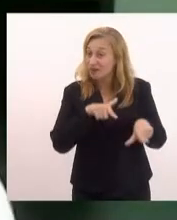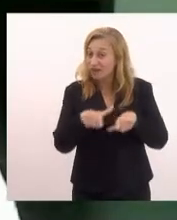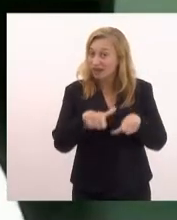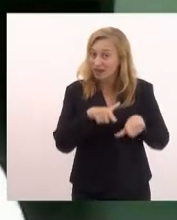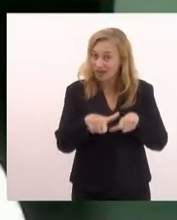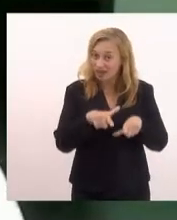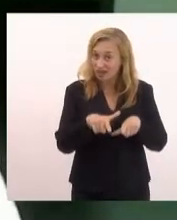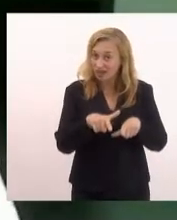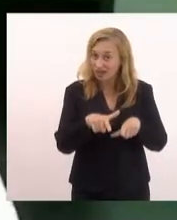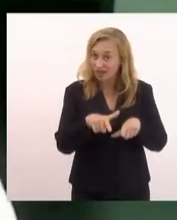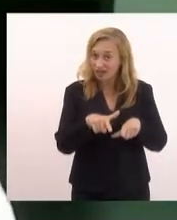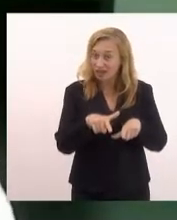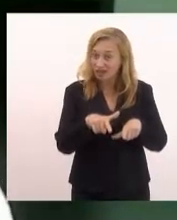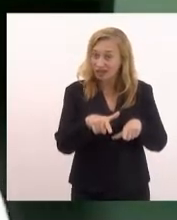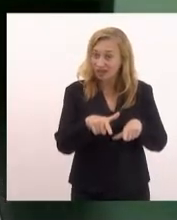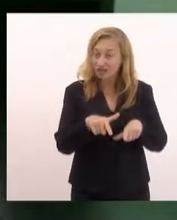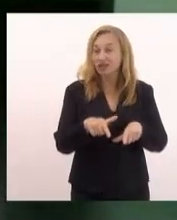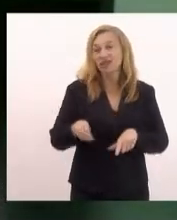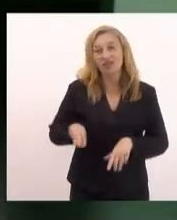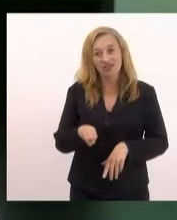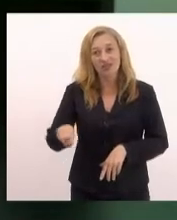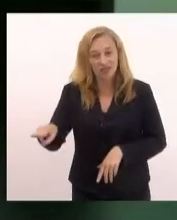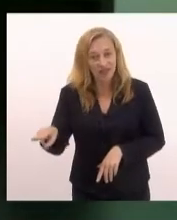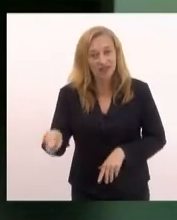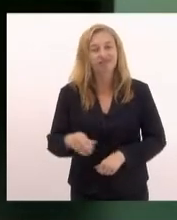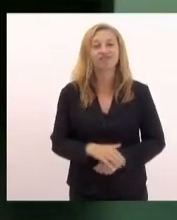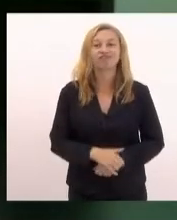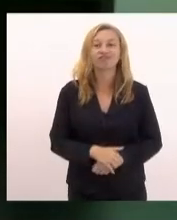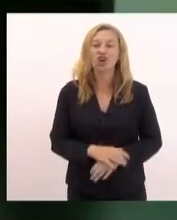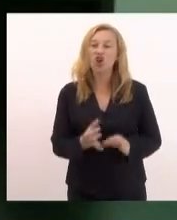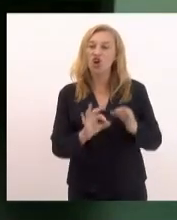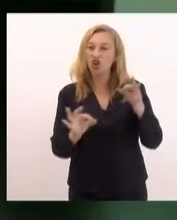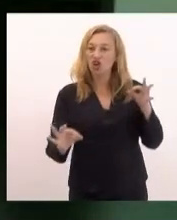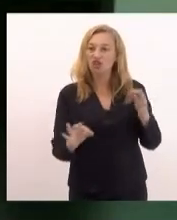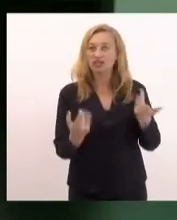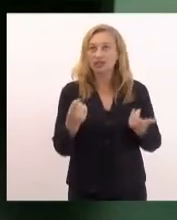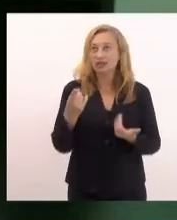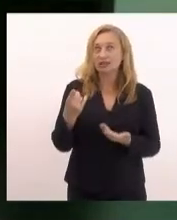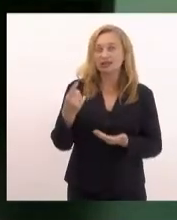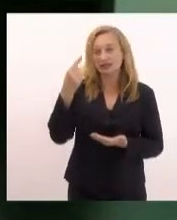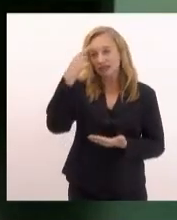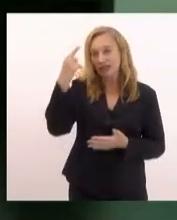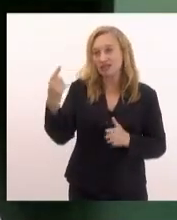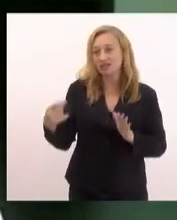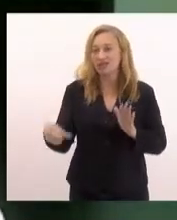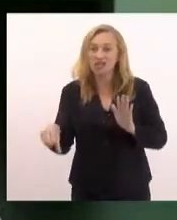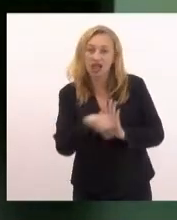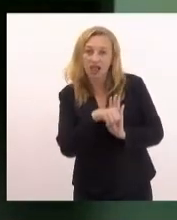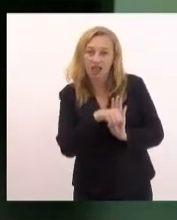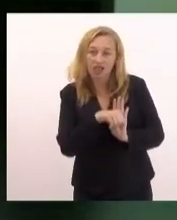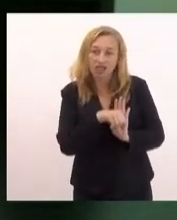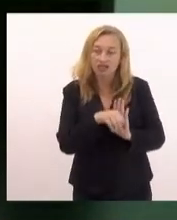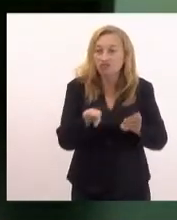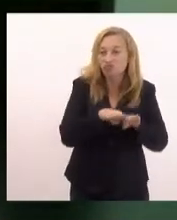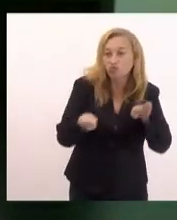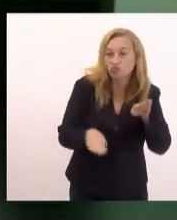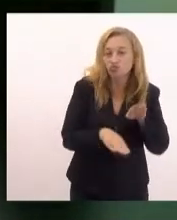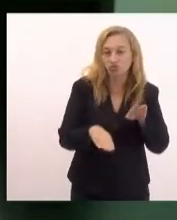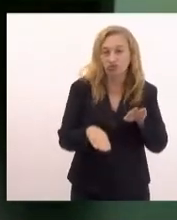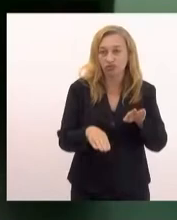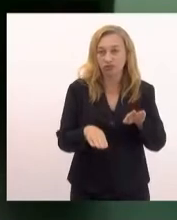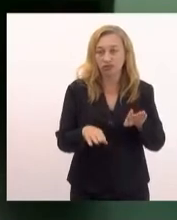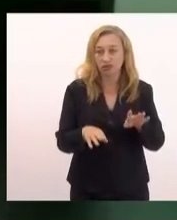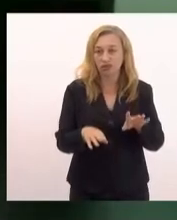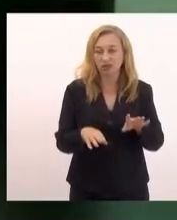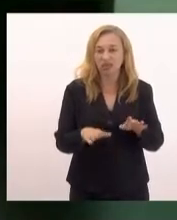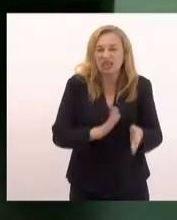com o chão da favela e da periferia, longe dessa lógica de criminalização, de desumanização, essa